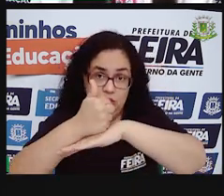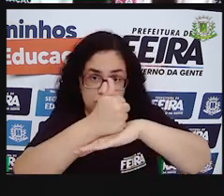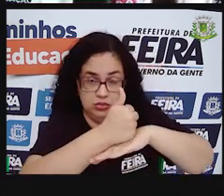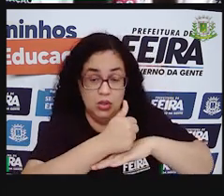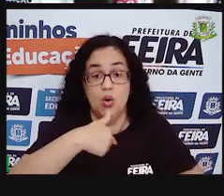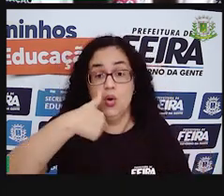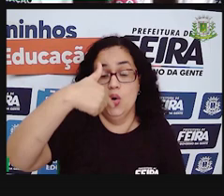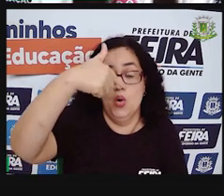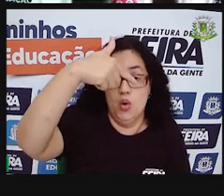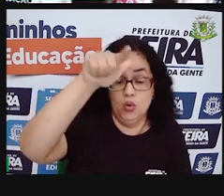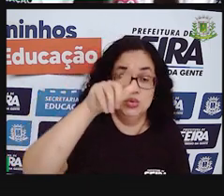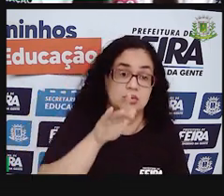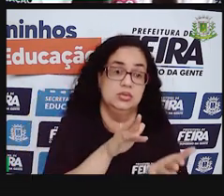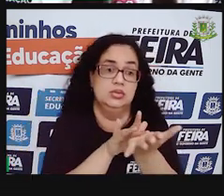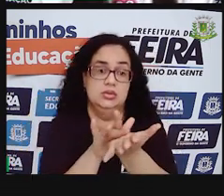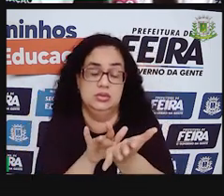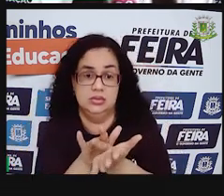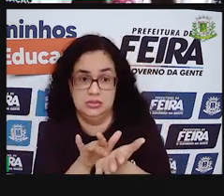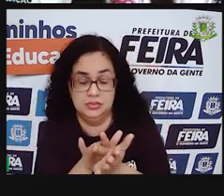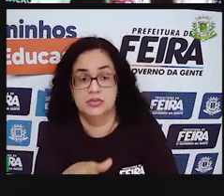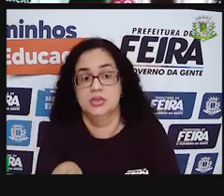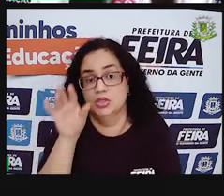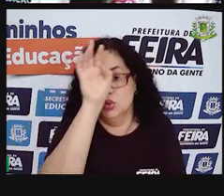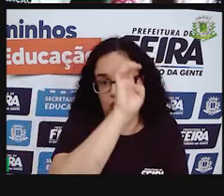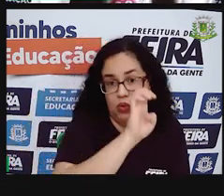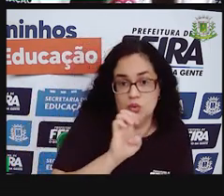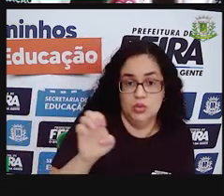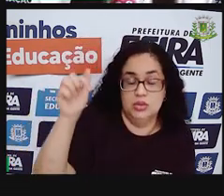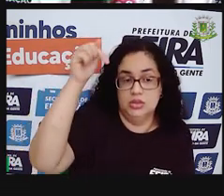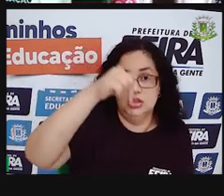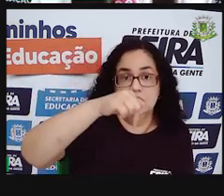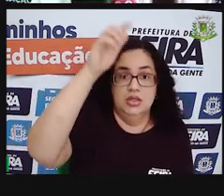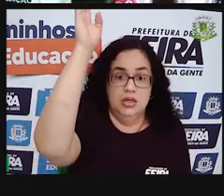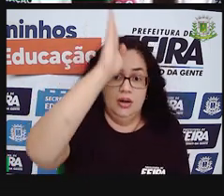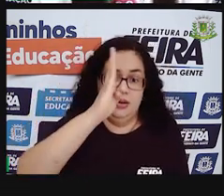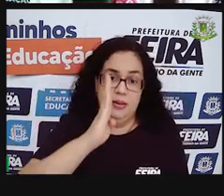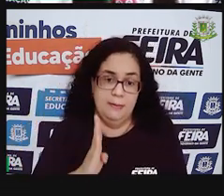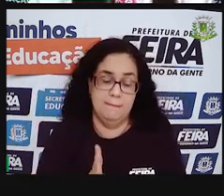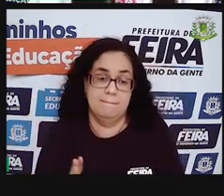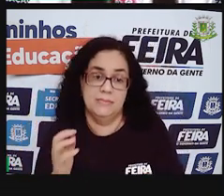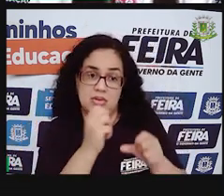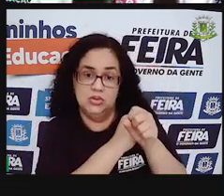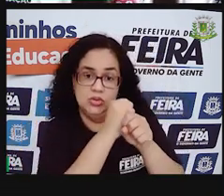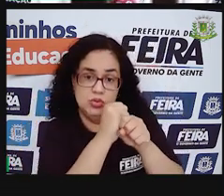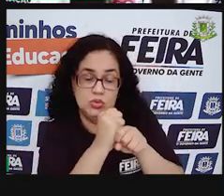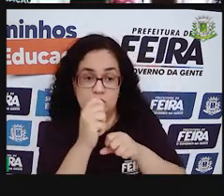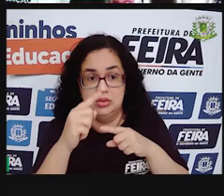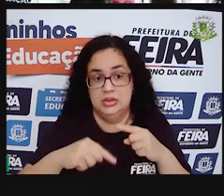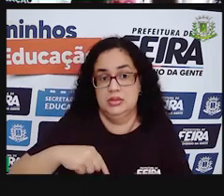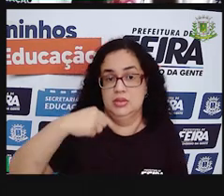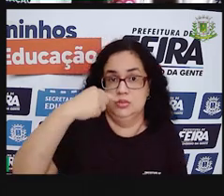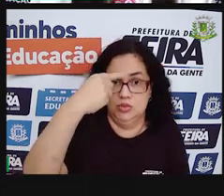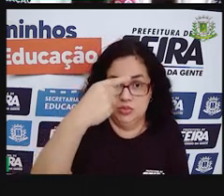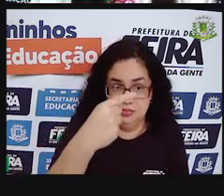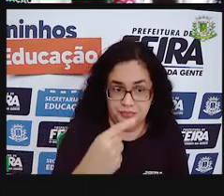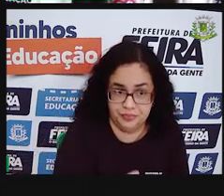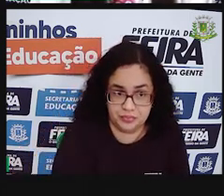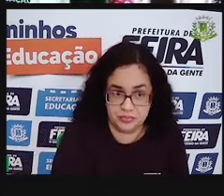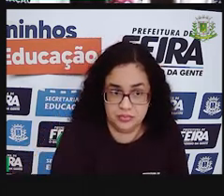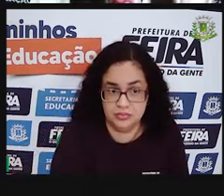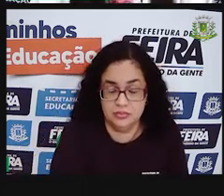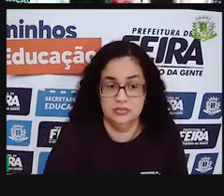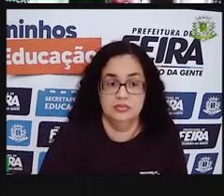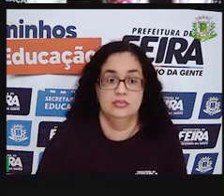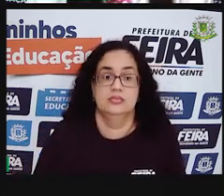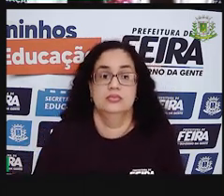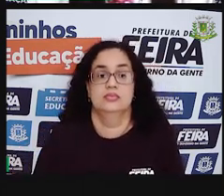outros ciganos de outras partes da Europa chegaram ao Brasil, né, em anos posteriores, né, passado aí